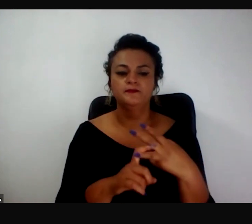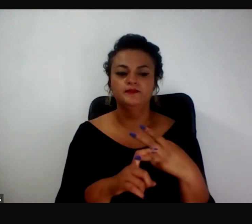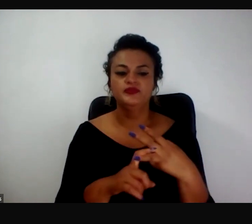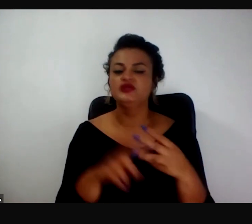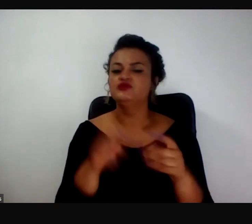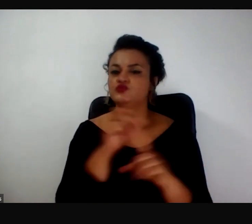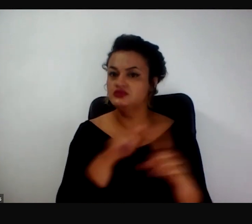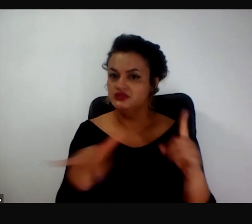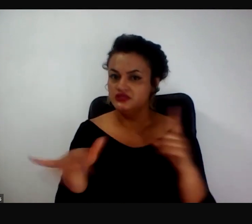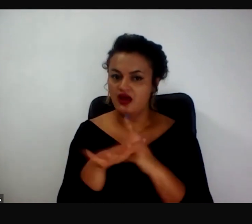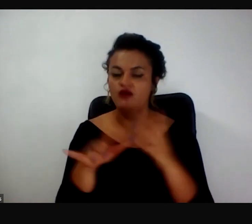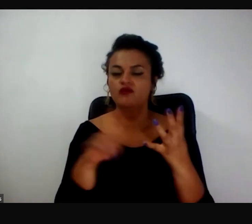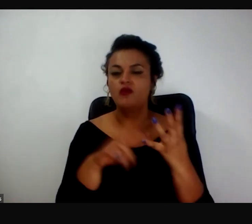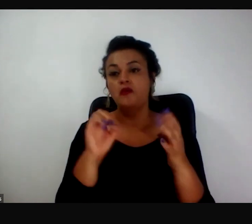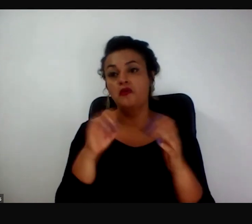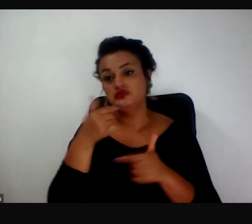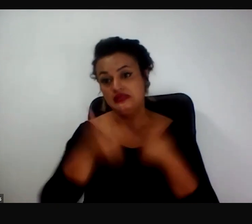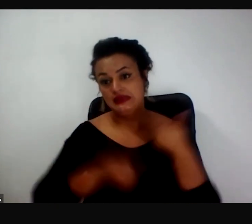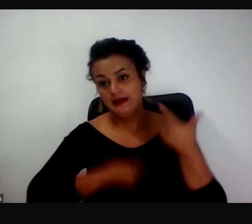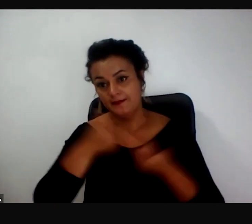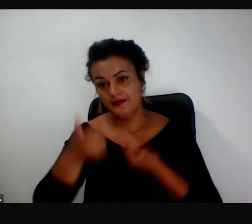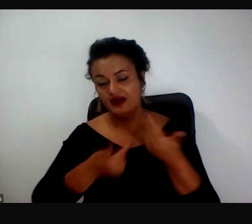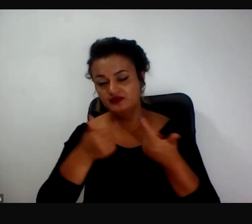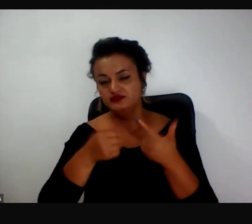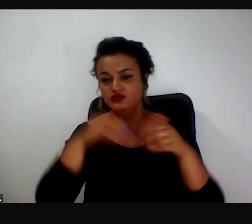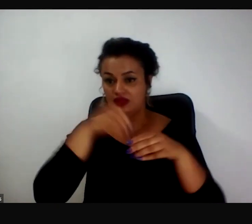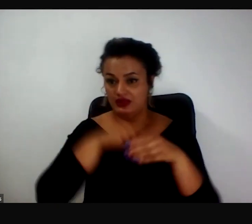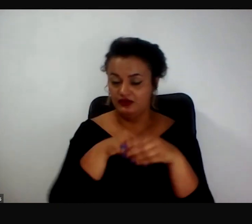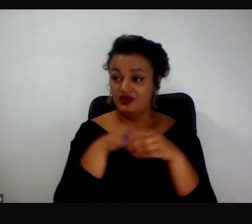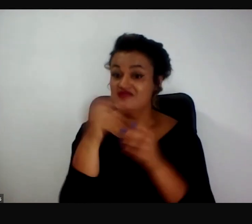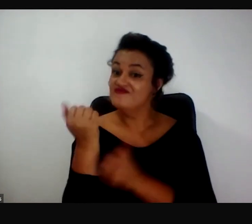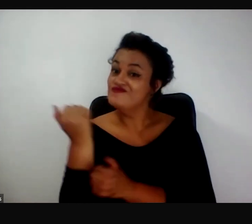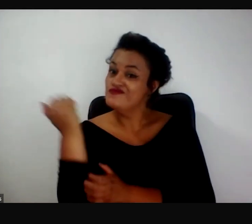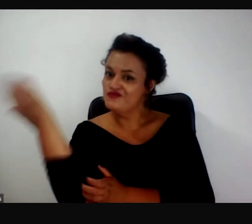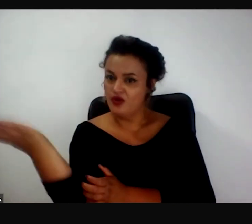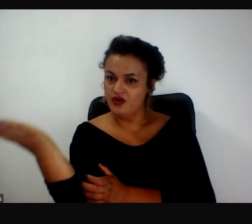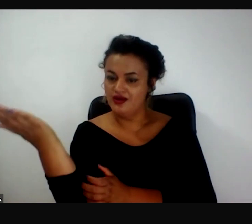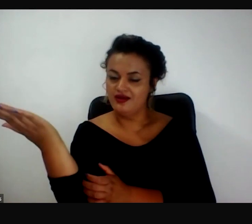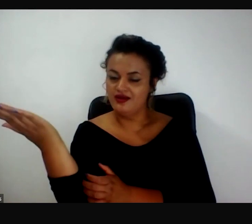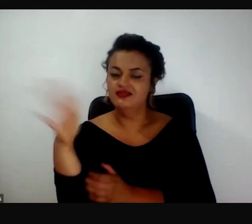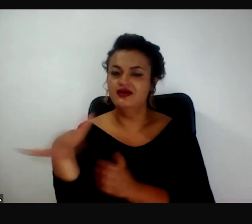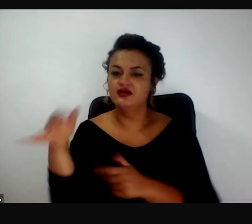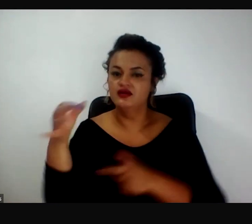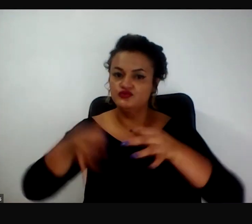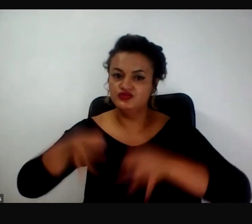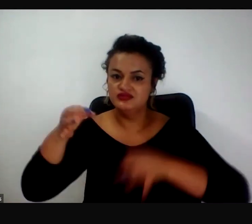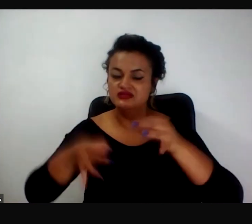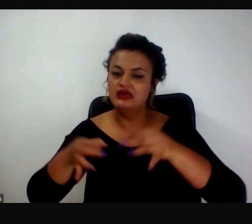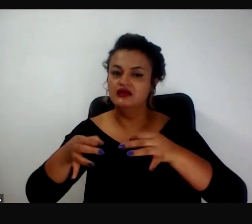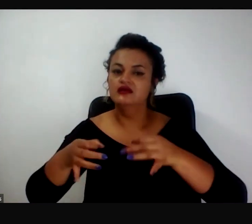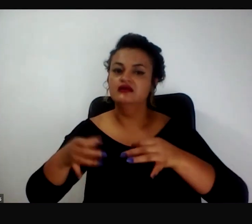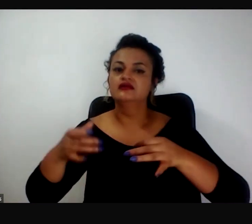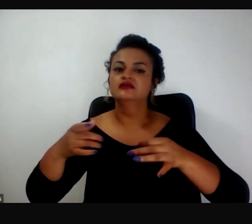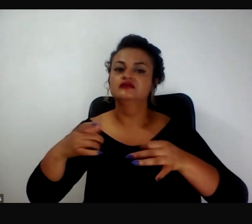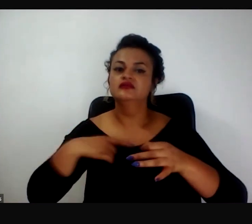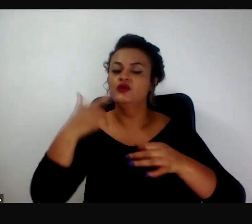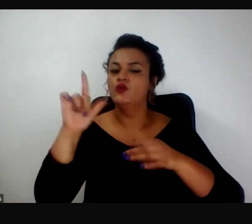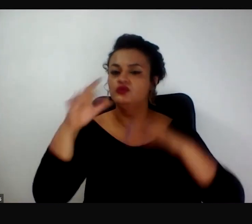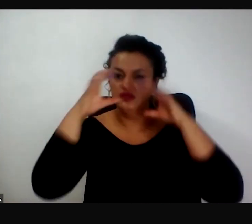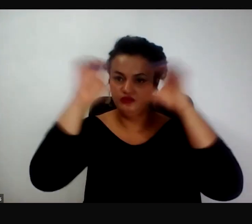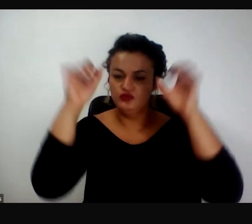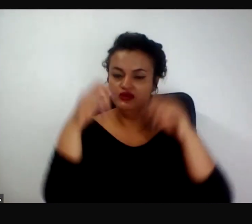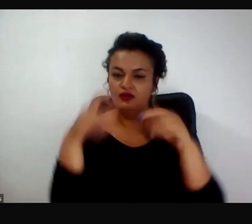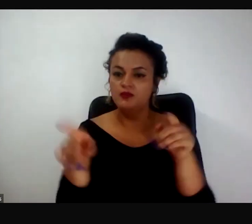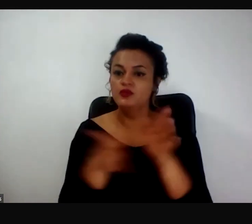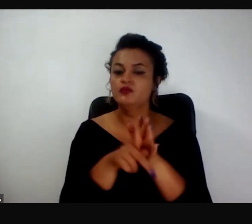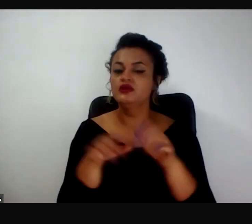social ou laboral, e por fora, já fora do Poder Judiciário ou organização, temos um Tribunal Constitucional